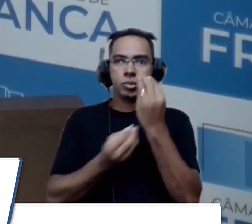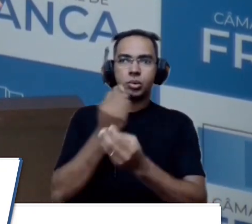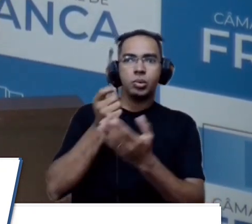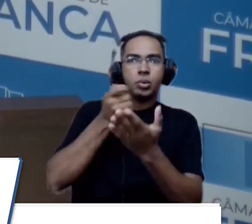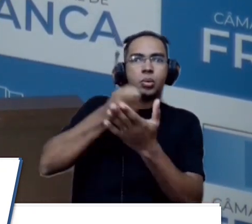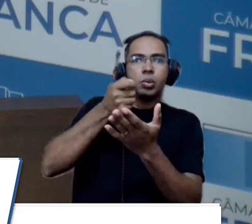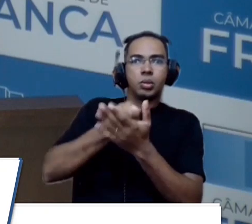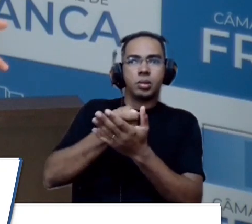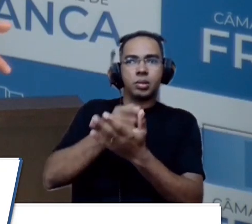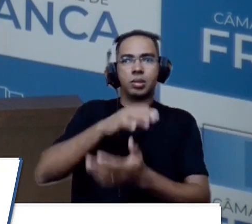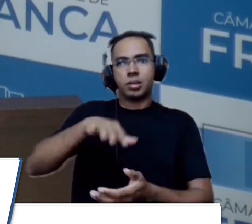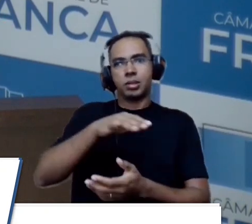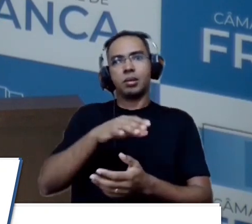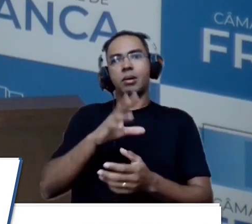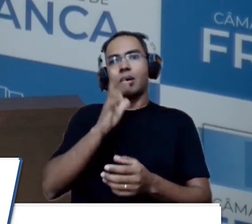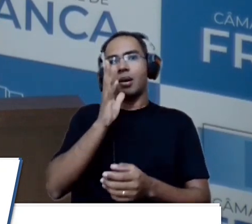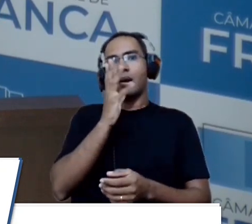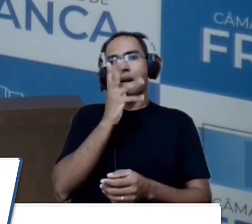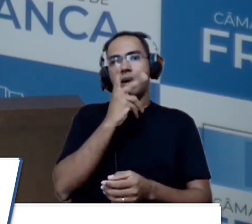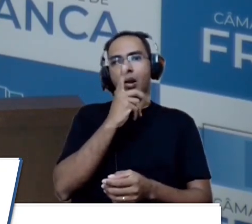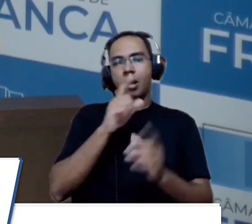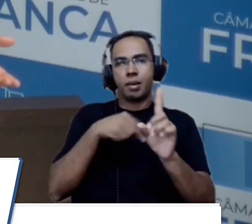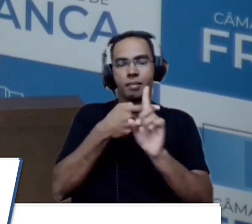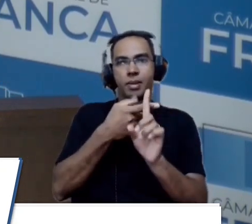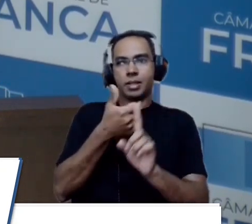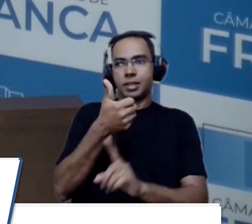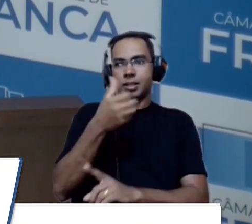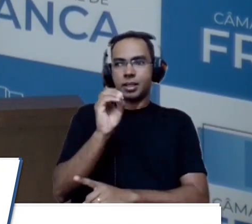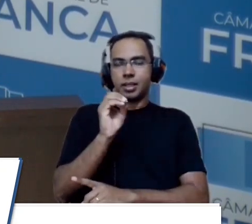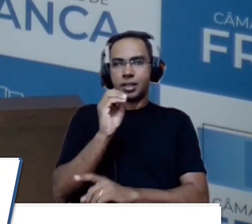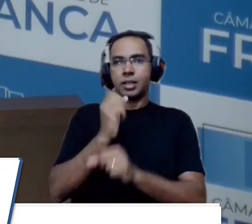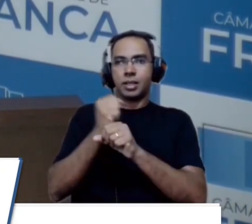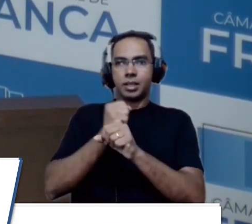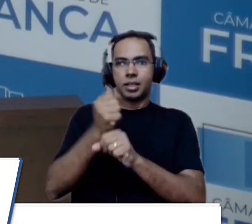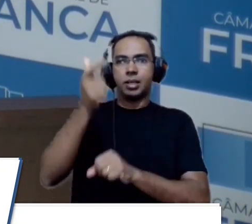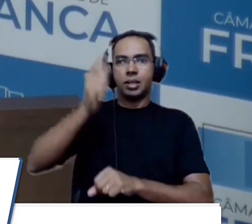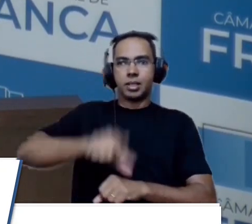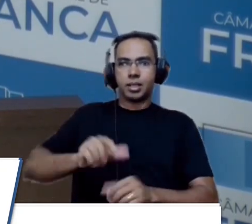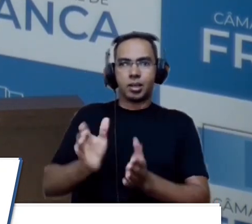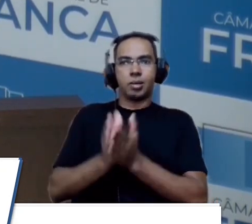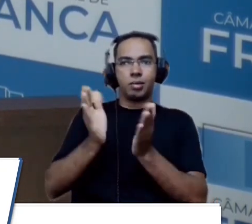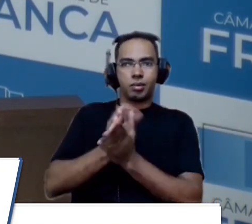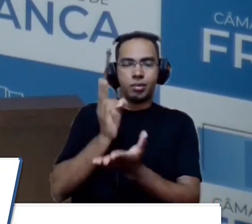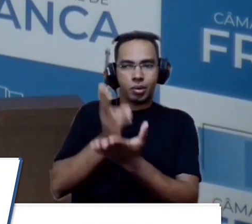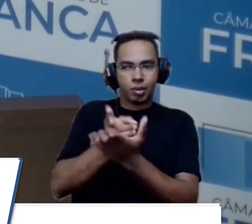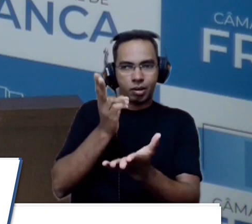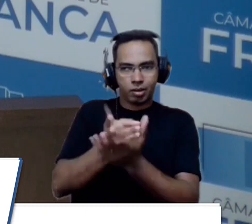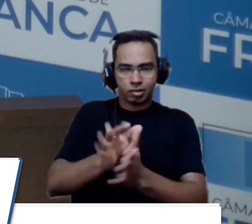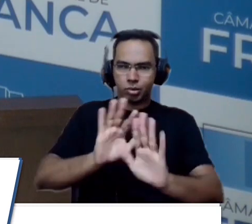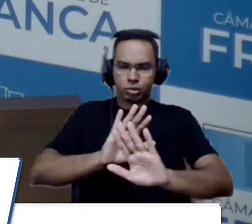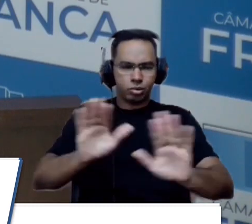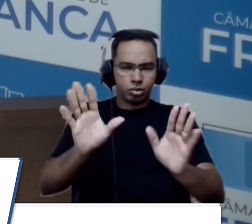provavelmente vai demorar mais 60 anos, aí nós vamos ficar pobres mais 60 anos. Obrigado, só isso.